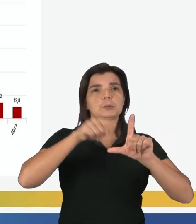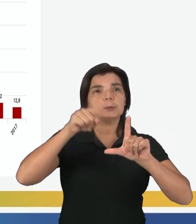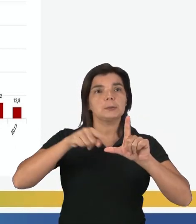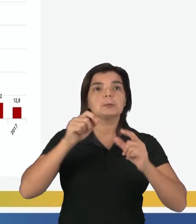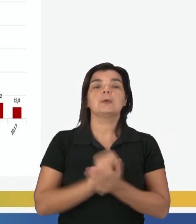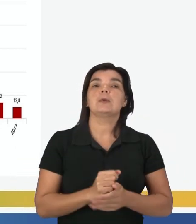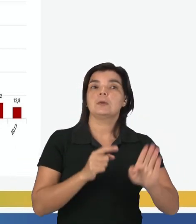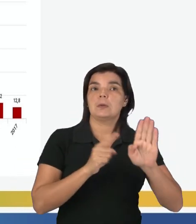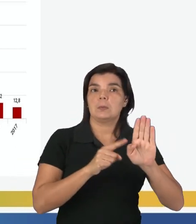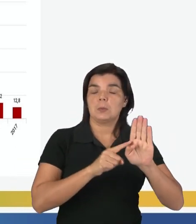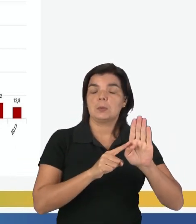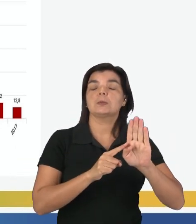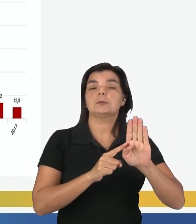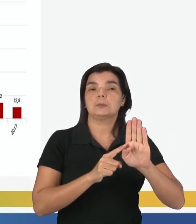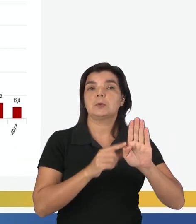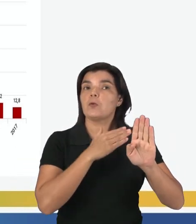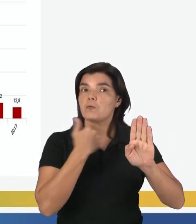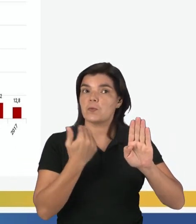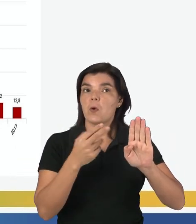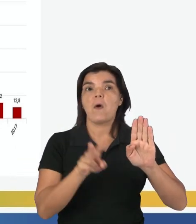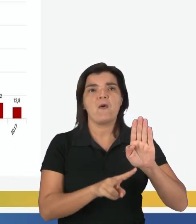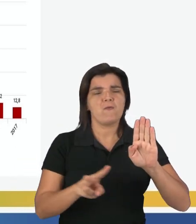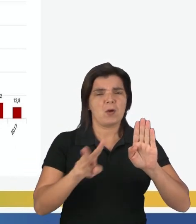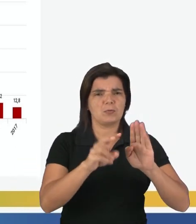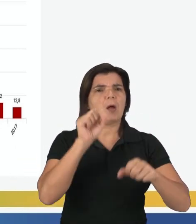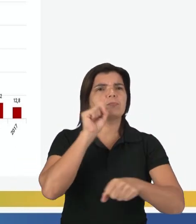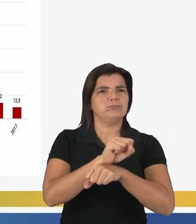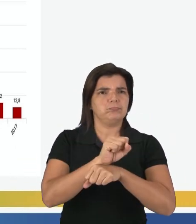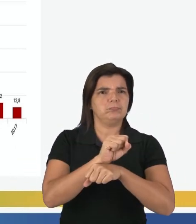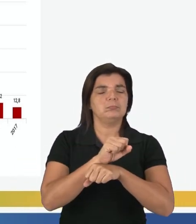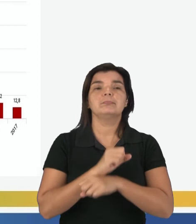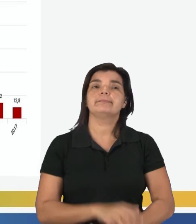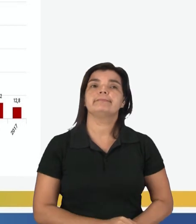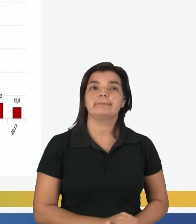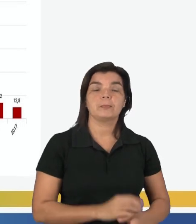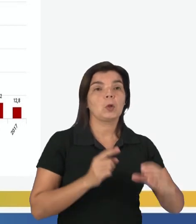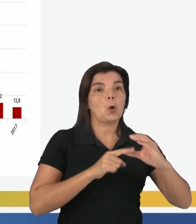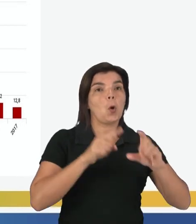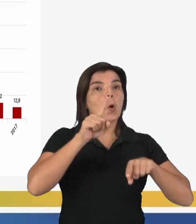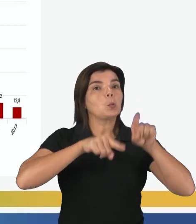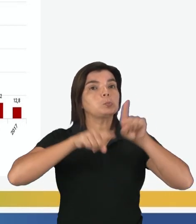nos índices de mortalidade infantil. Letra B, os valores ficaram estáveis, nada